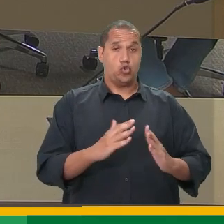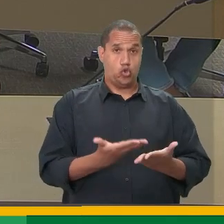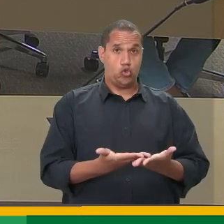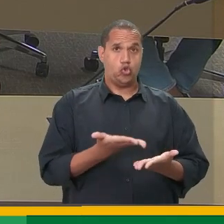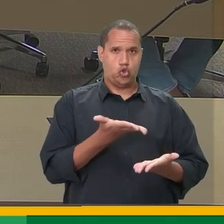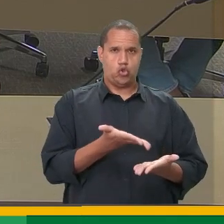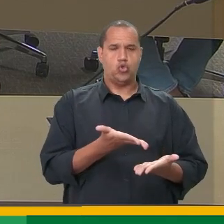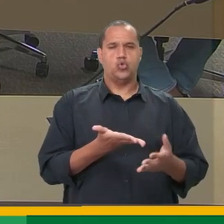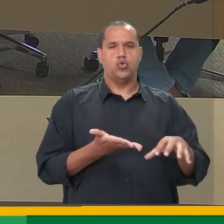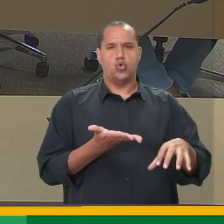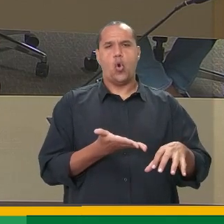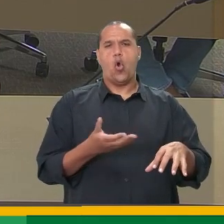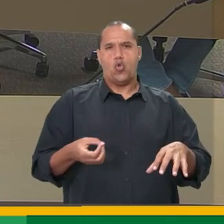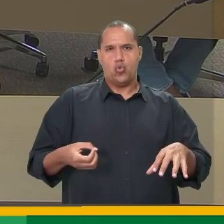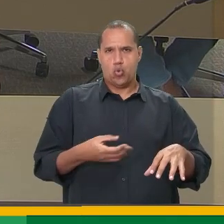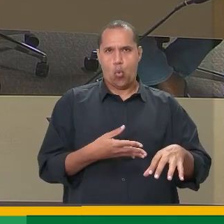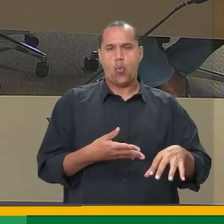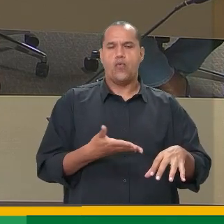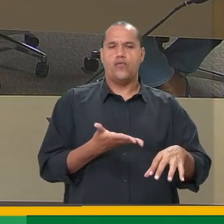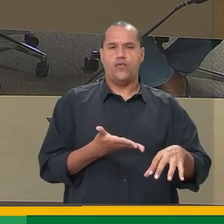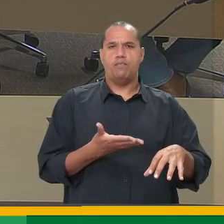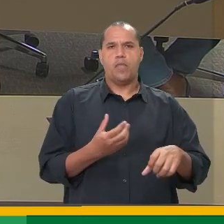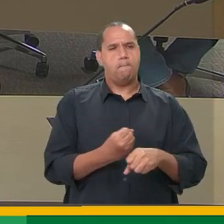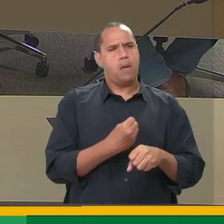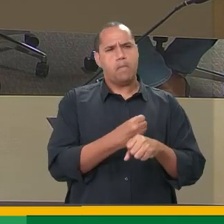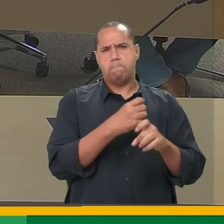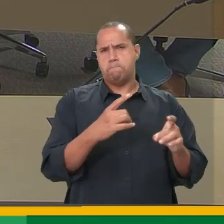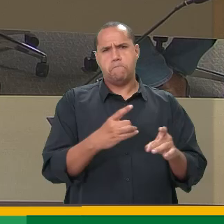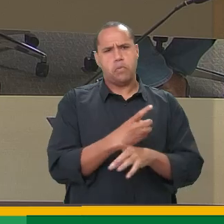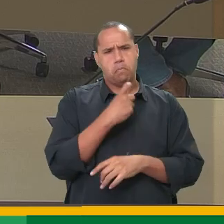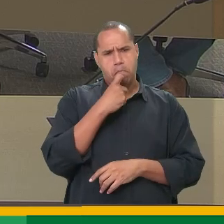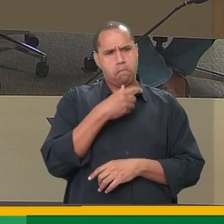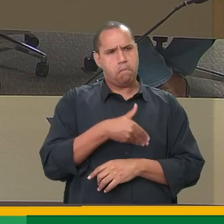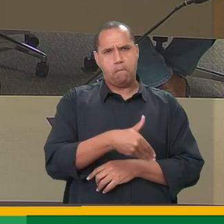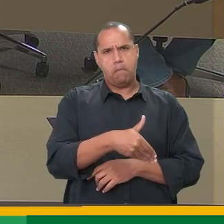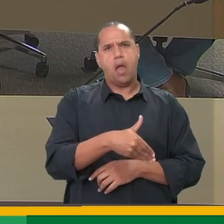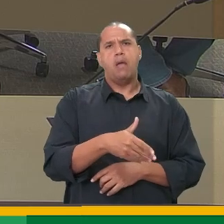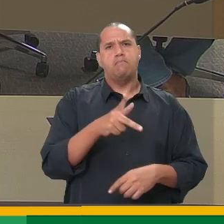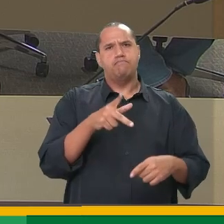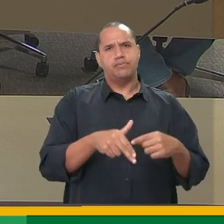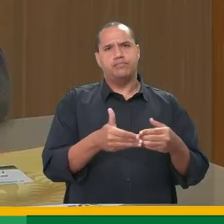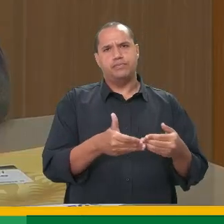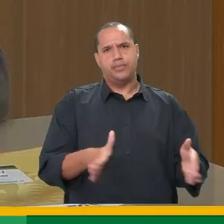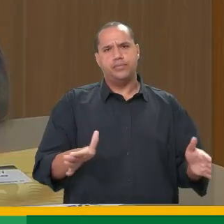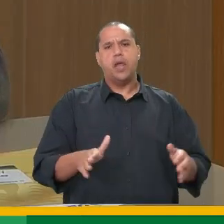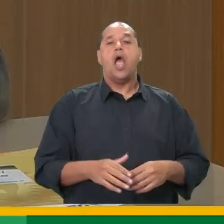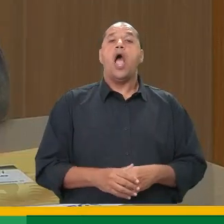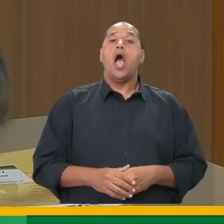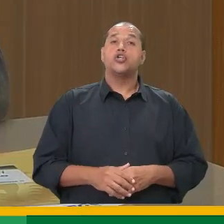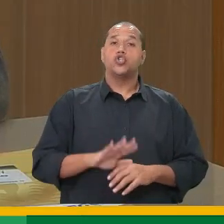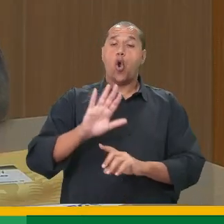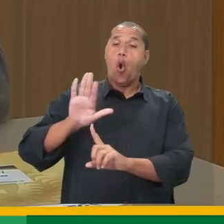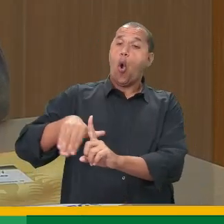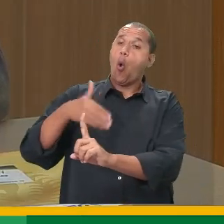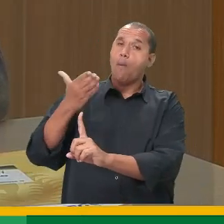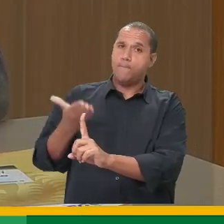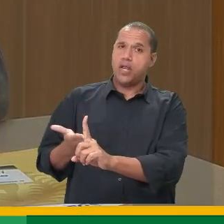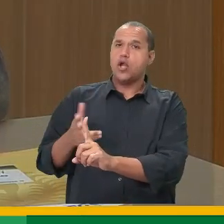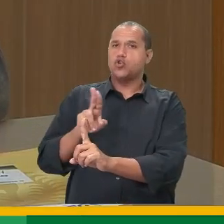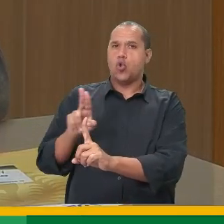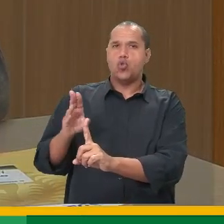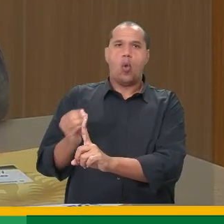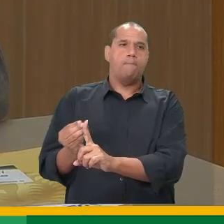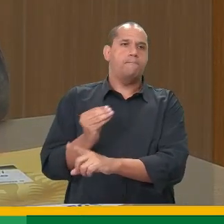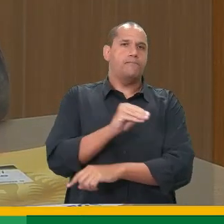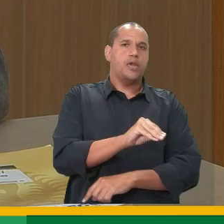nova recém construída e que está sendo colocada aí como uma forma de homar o filho falecido do